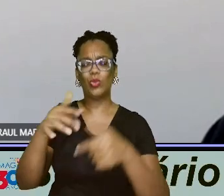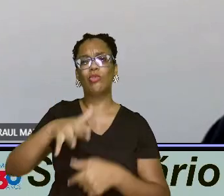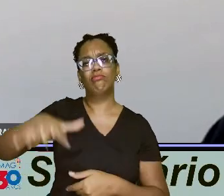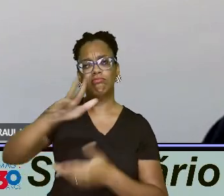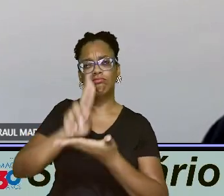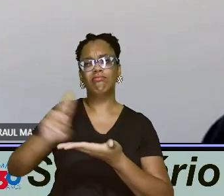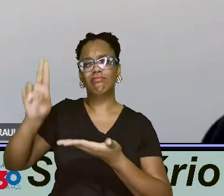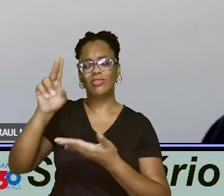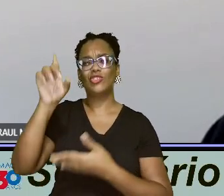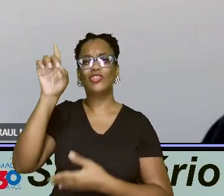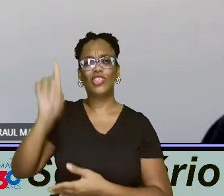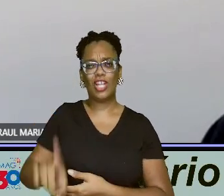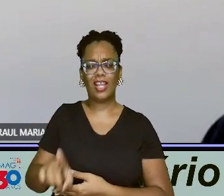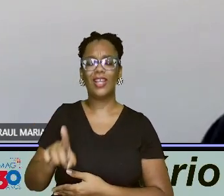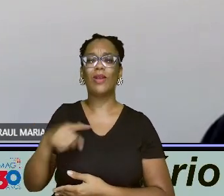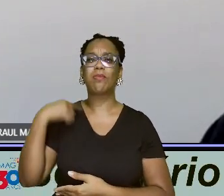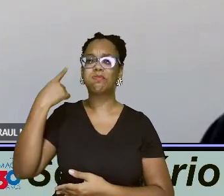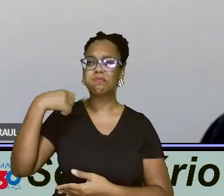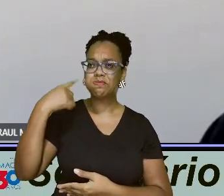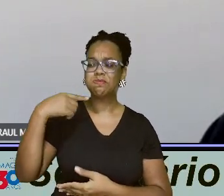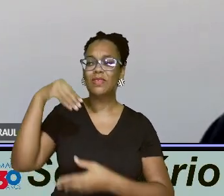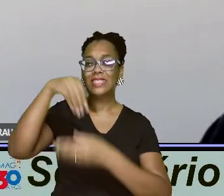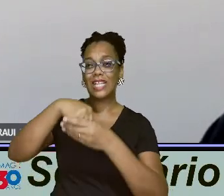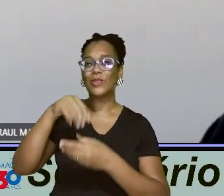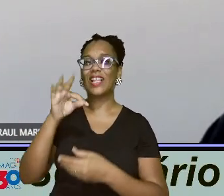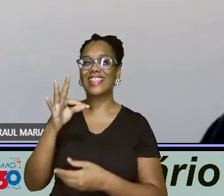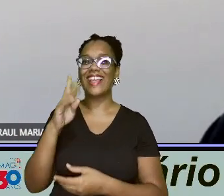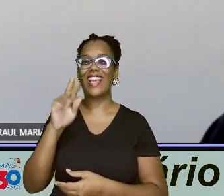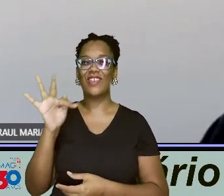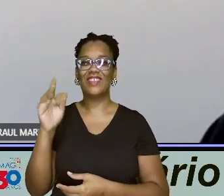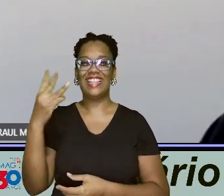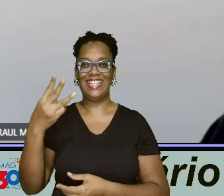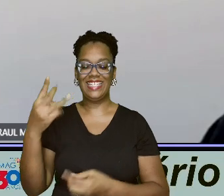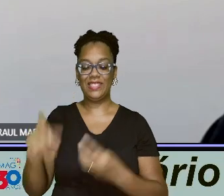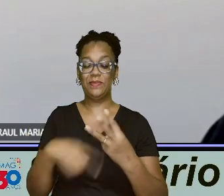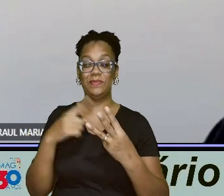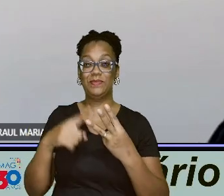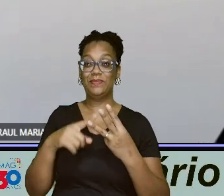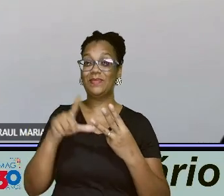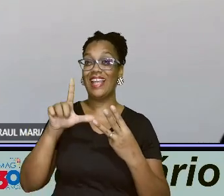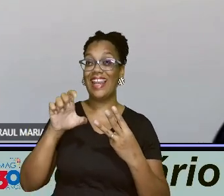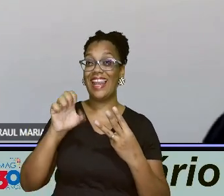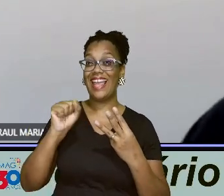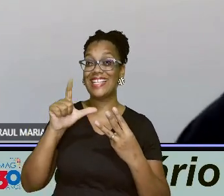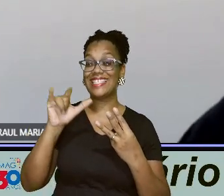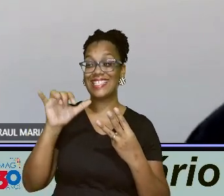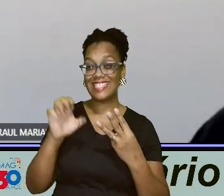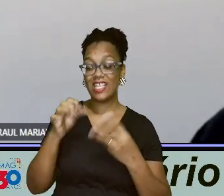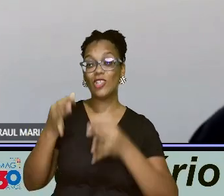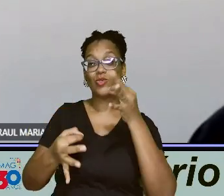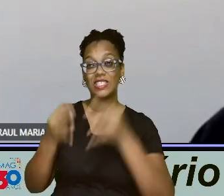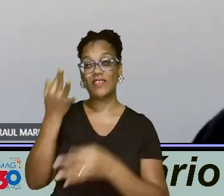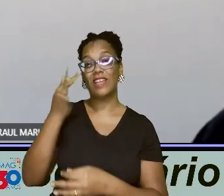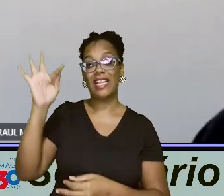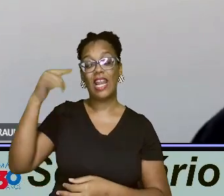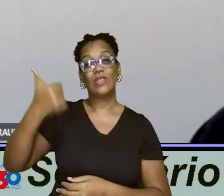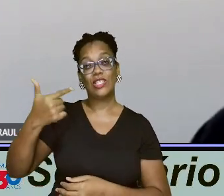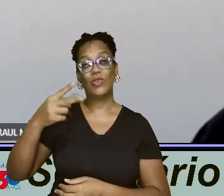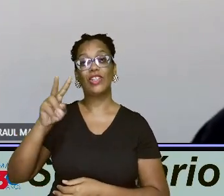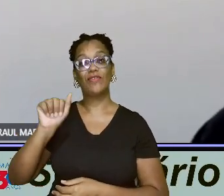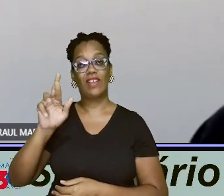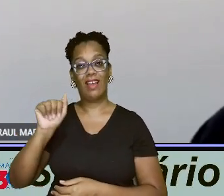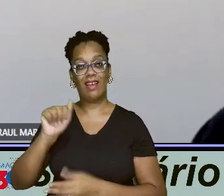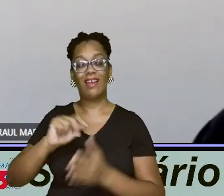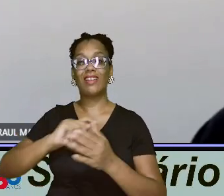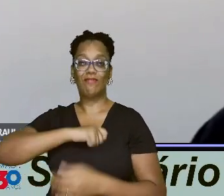empírica do TRF3. A doutora Leslie Gasparini, juíza federal da 2ª Vara de Execução Fiscal de São Bernardo do